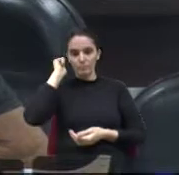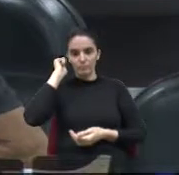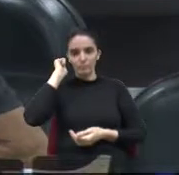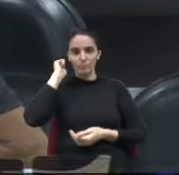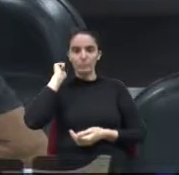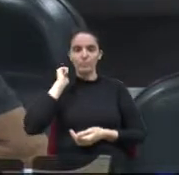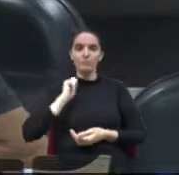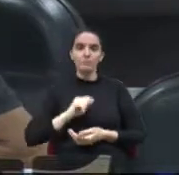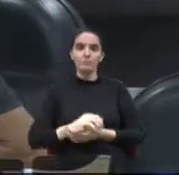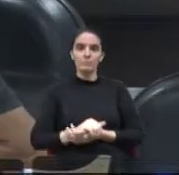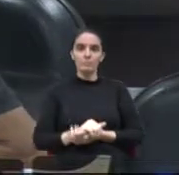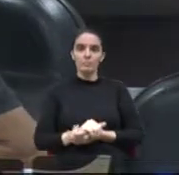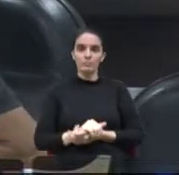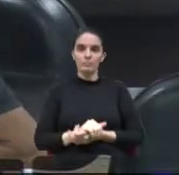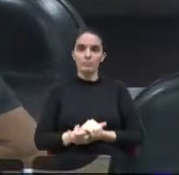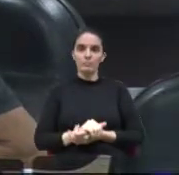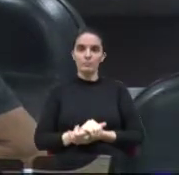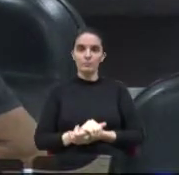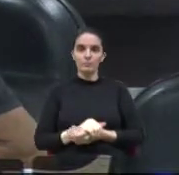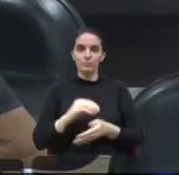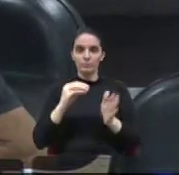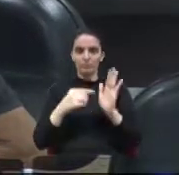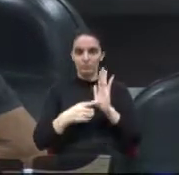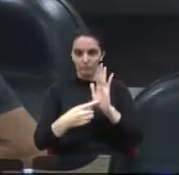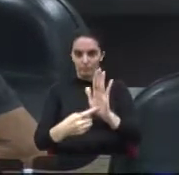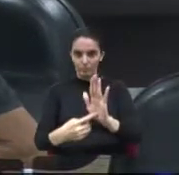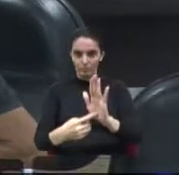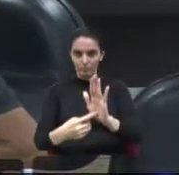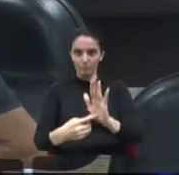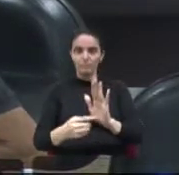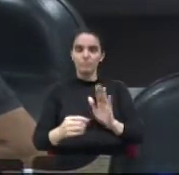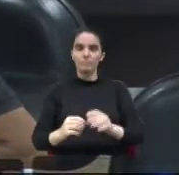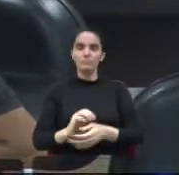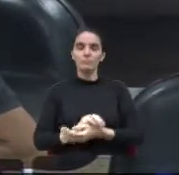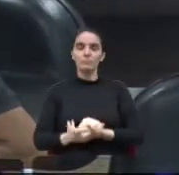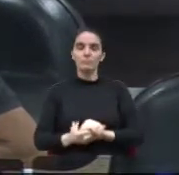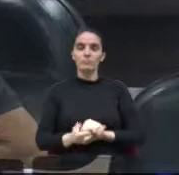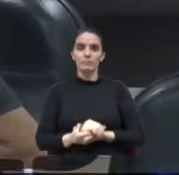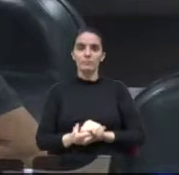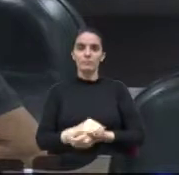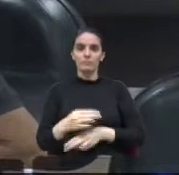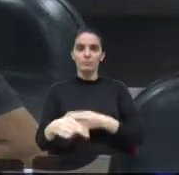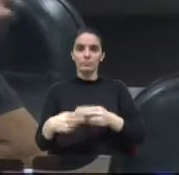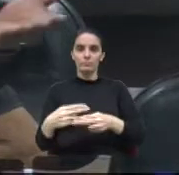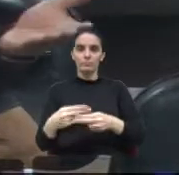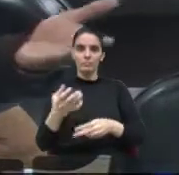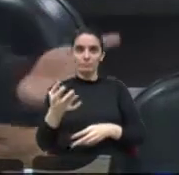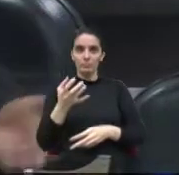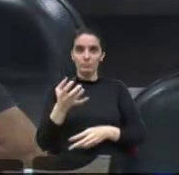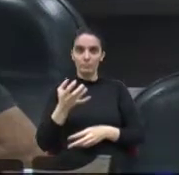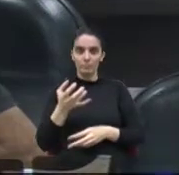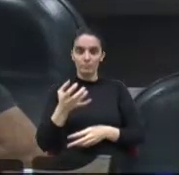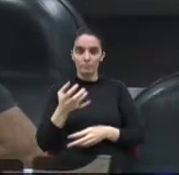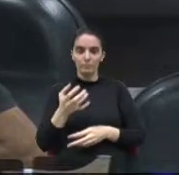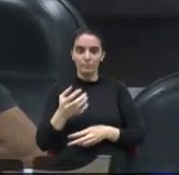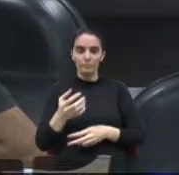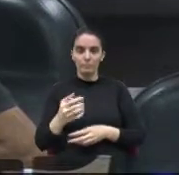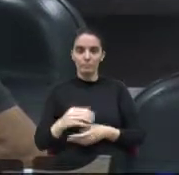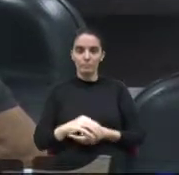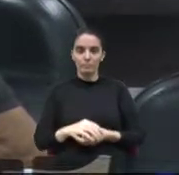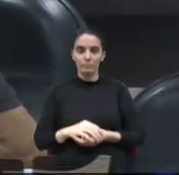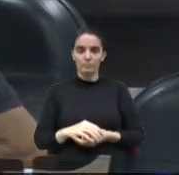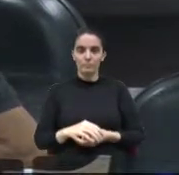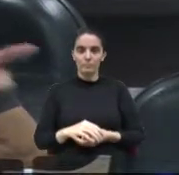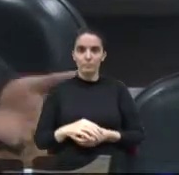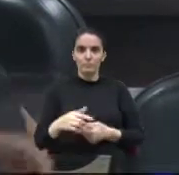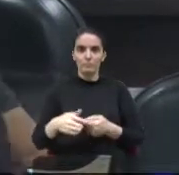aplicar no portal da transparência a solicitação. Então, eu gostaria que para a próxima sessão, assim que